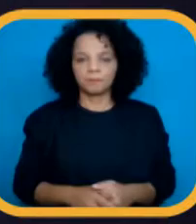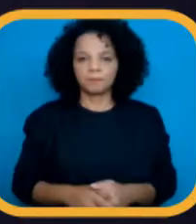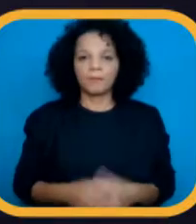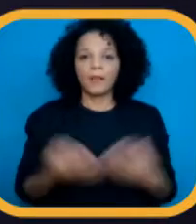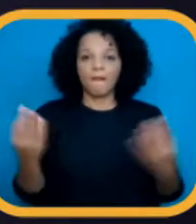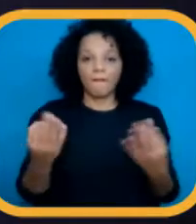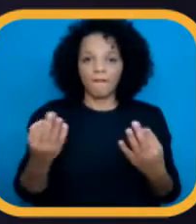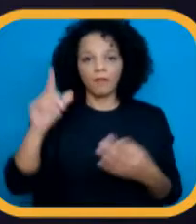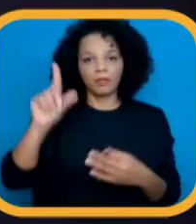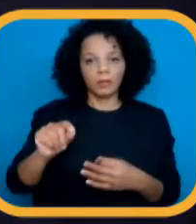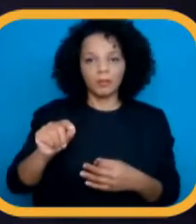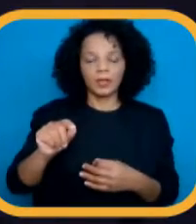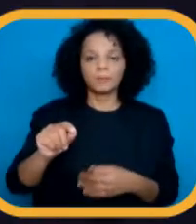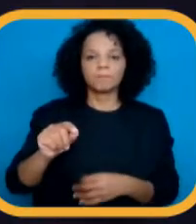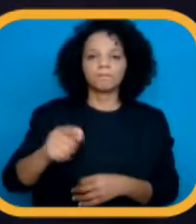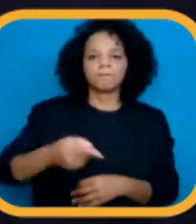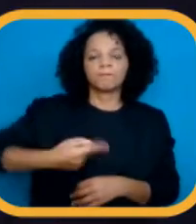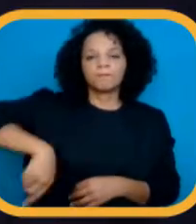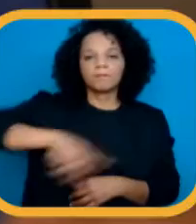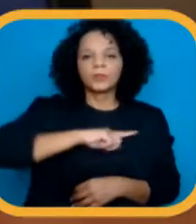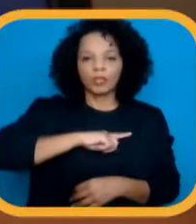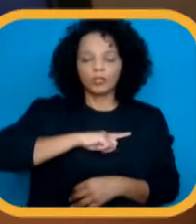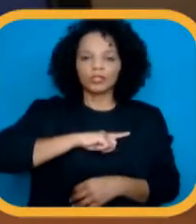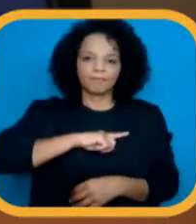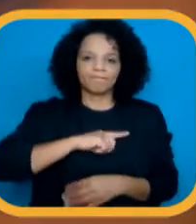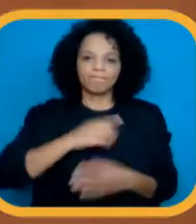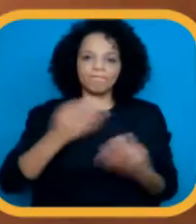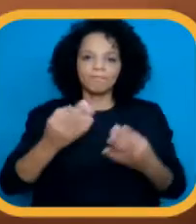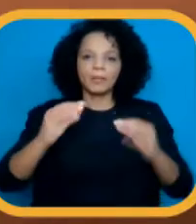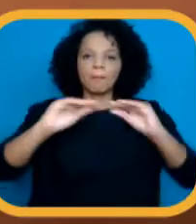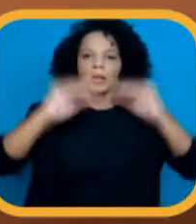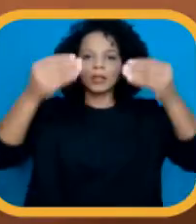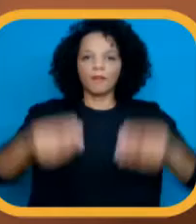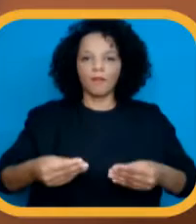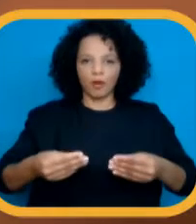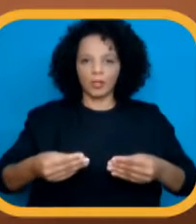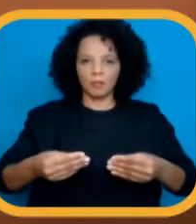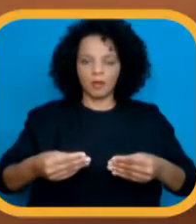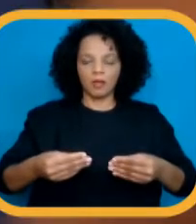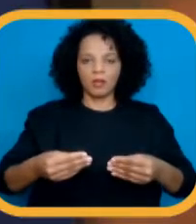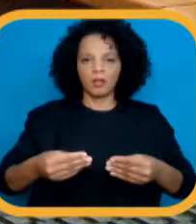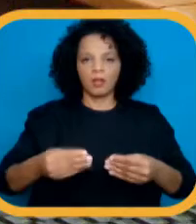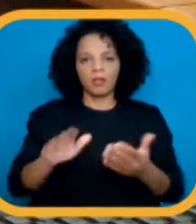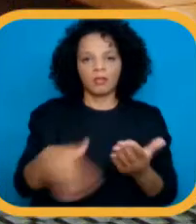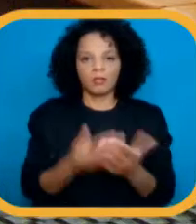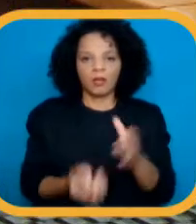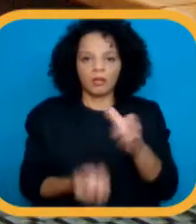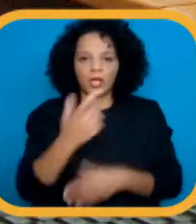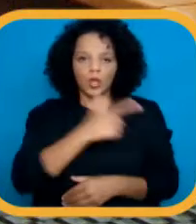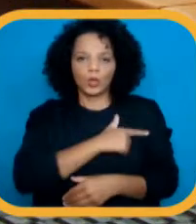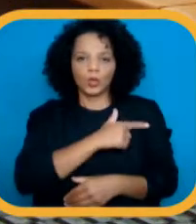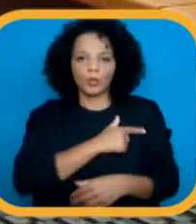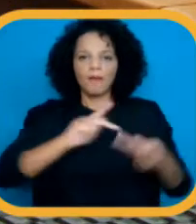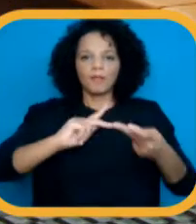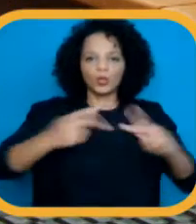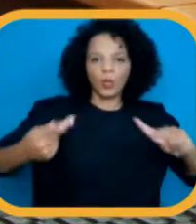necessitavam. Além disso, contratualizámos uma plataforma para poder criar